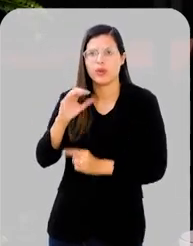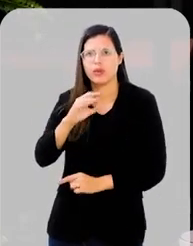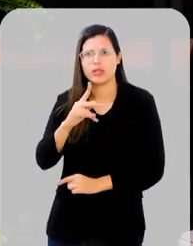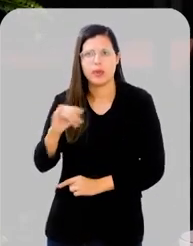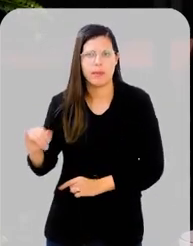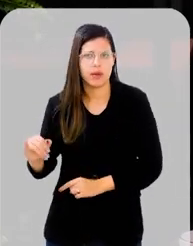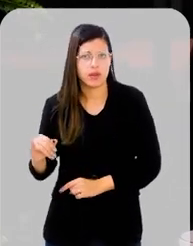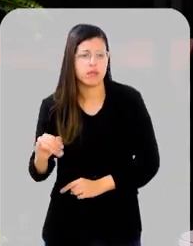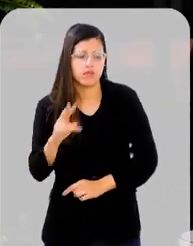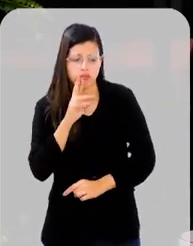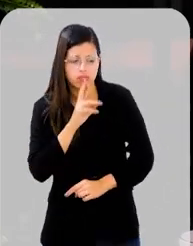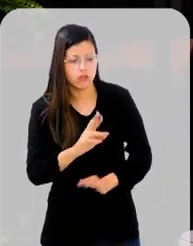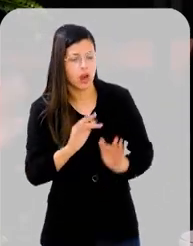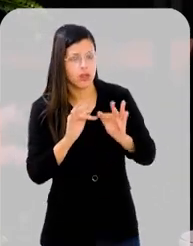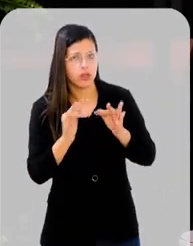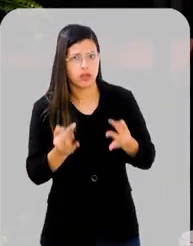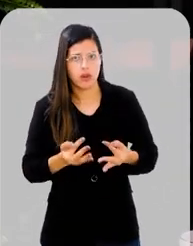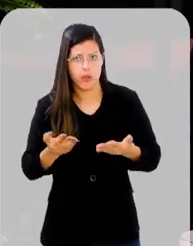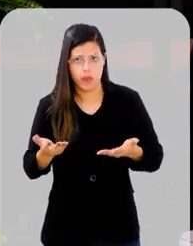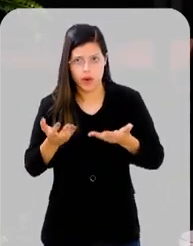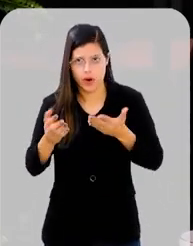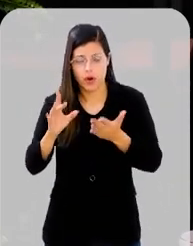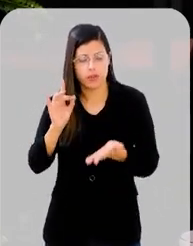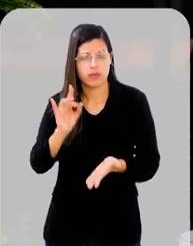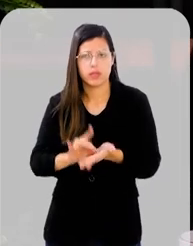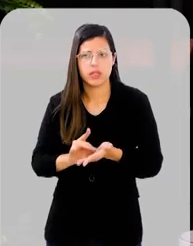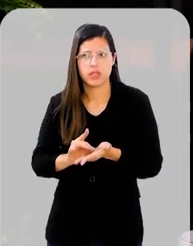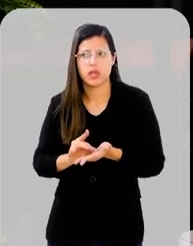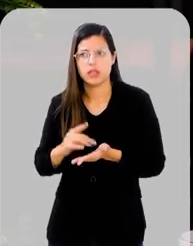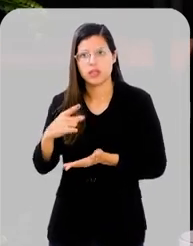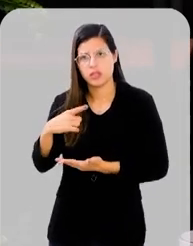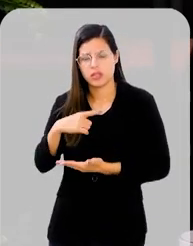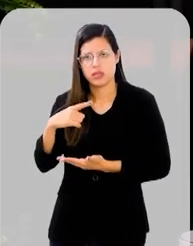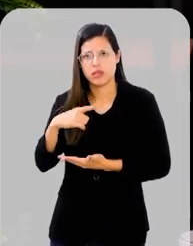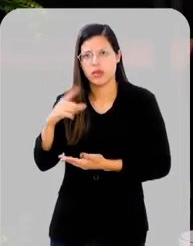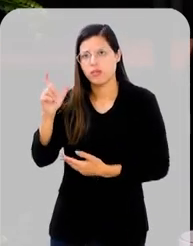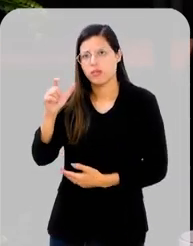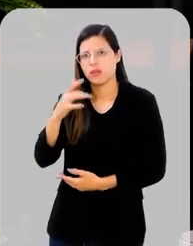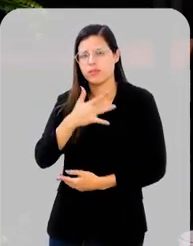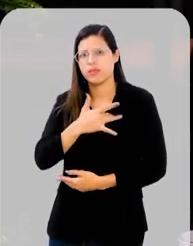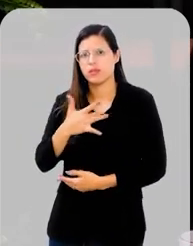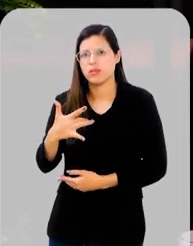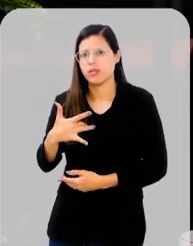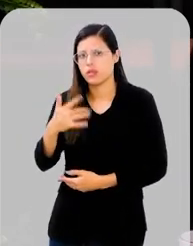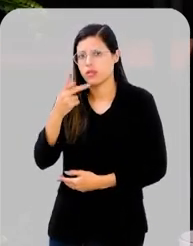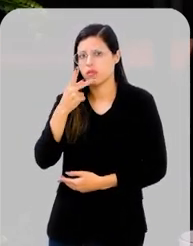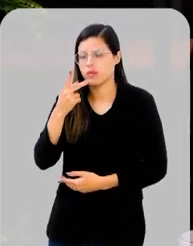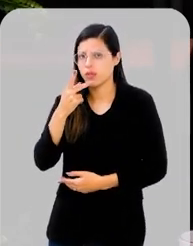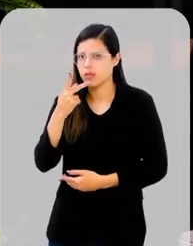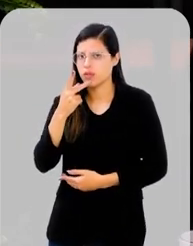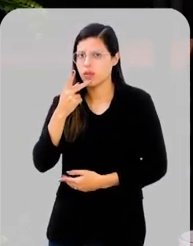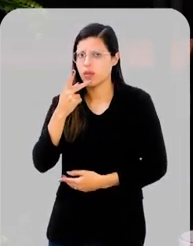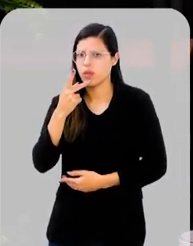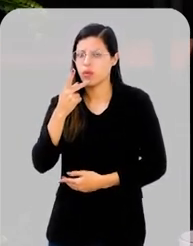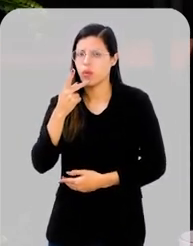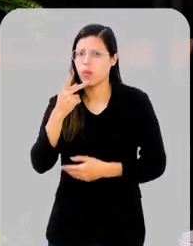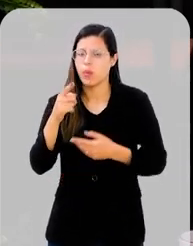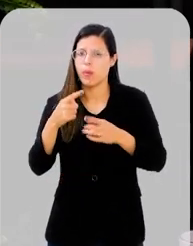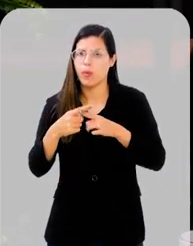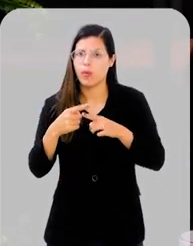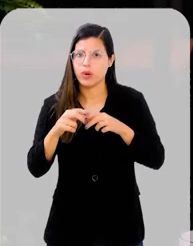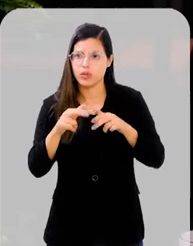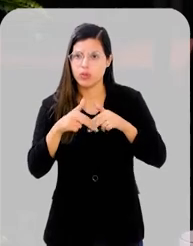eu quero a verdade né Há um contraponto entre os planos de saúde dizendo que por conta de